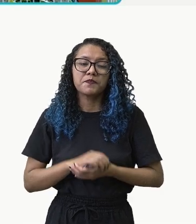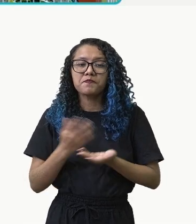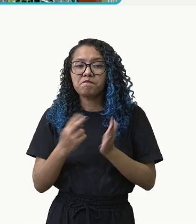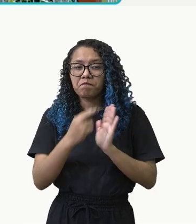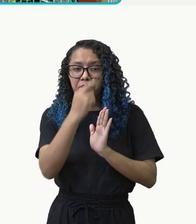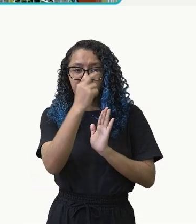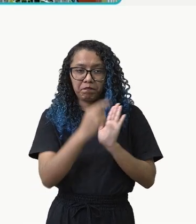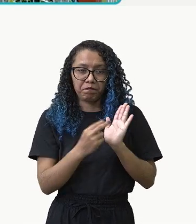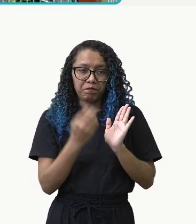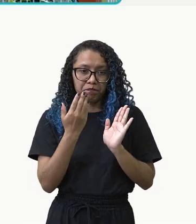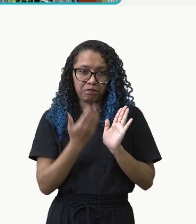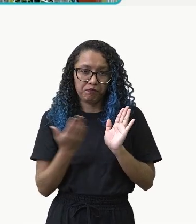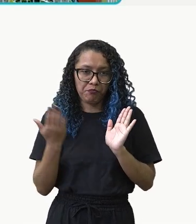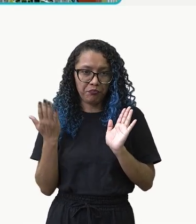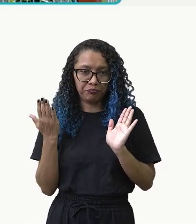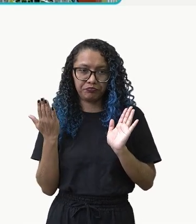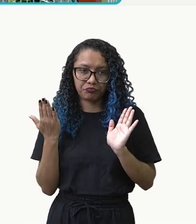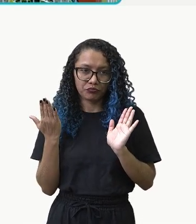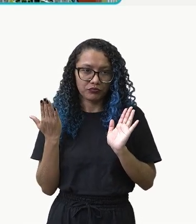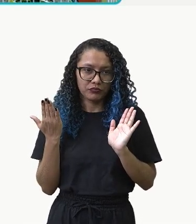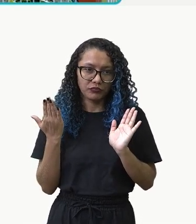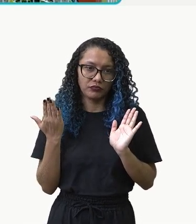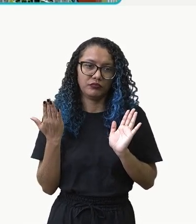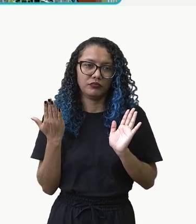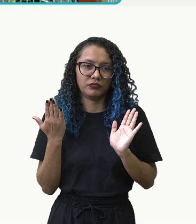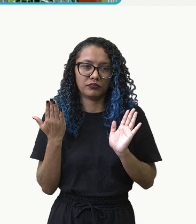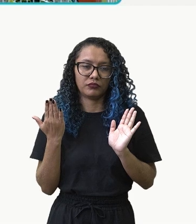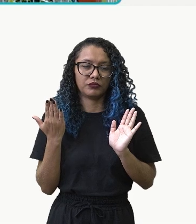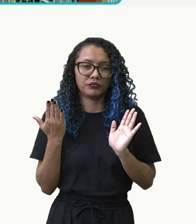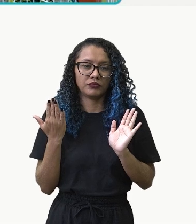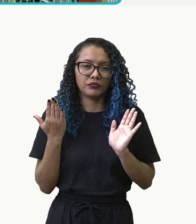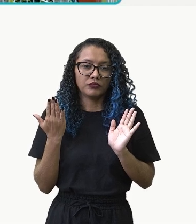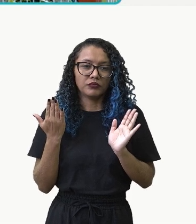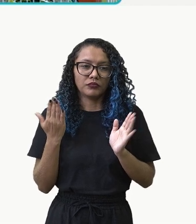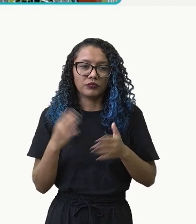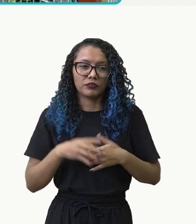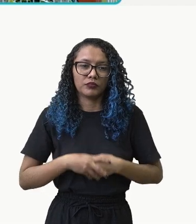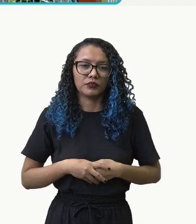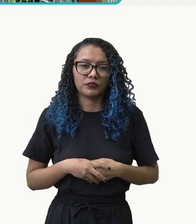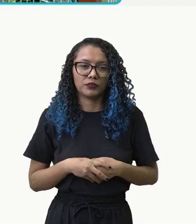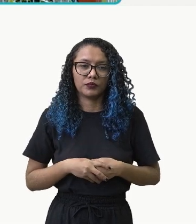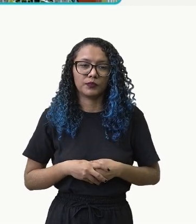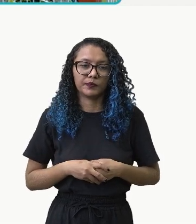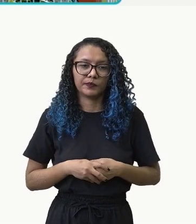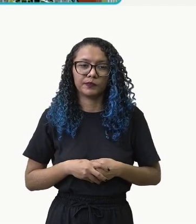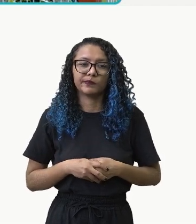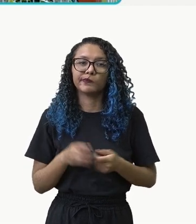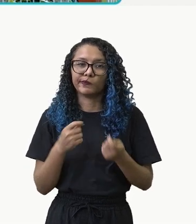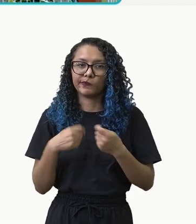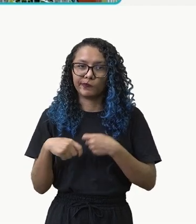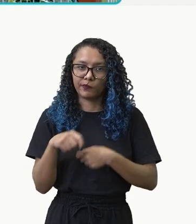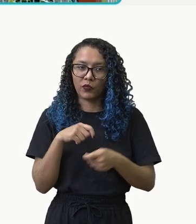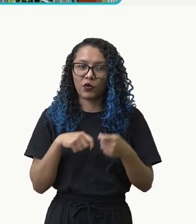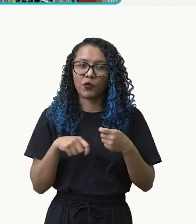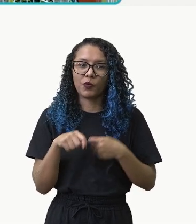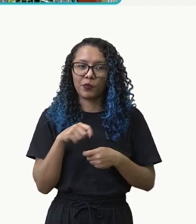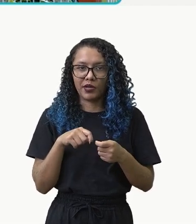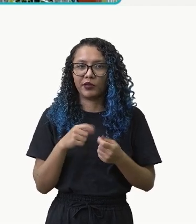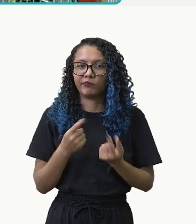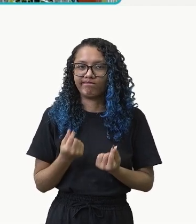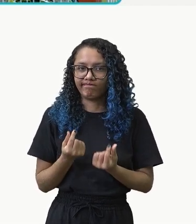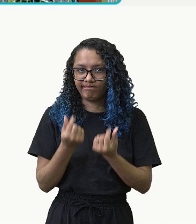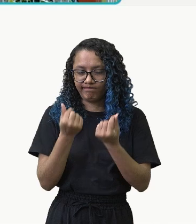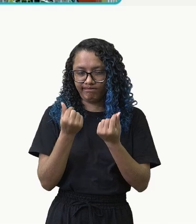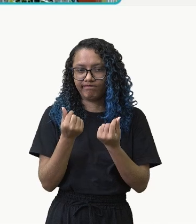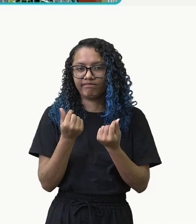Silvestre es quarto quarto negócio sim e um negócio M Rent